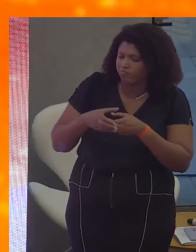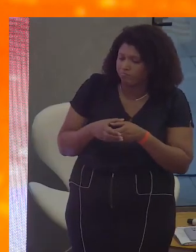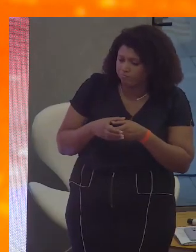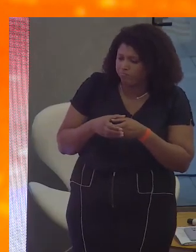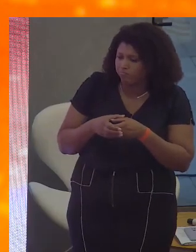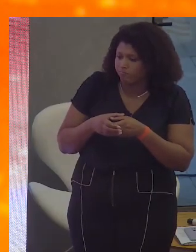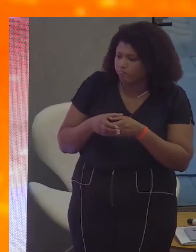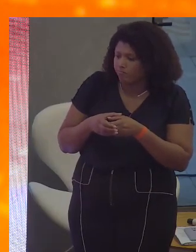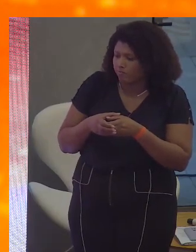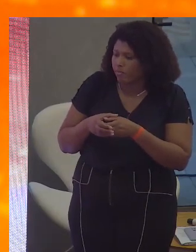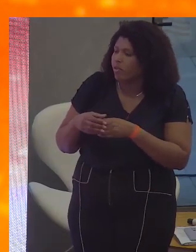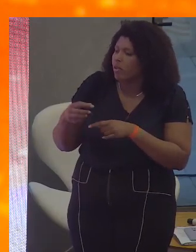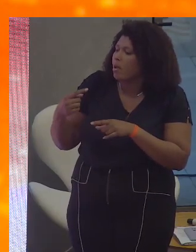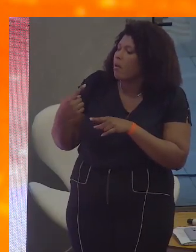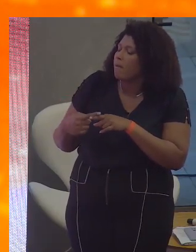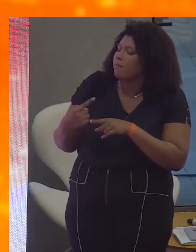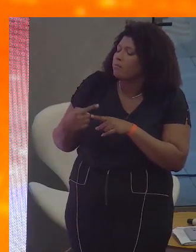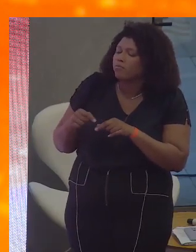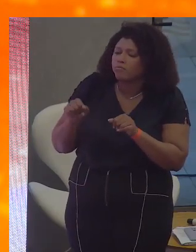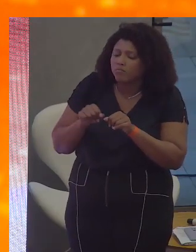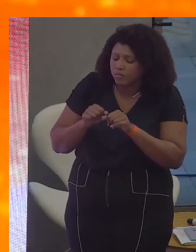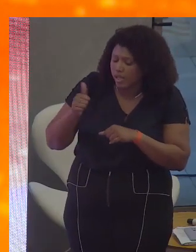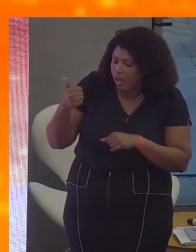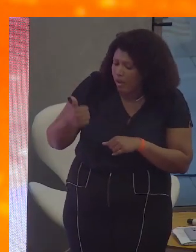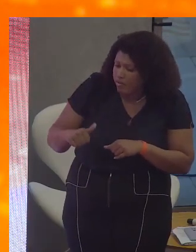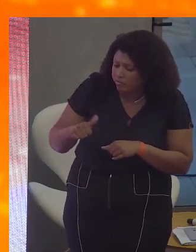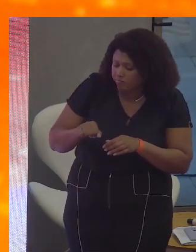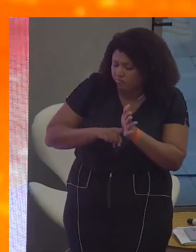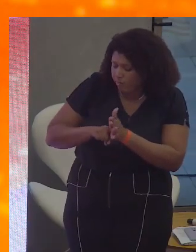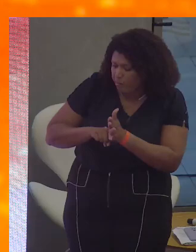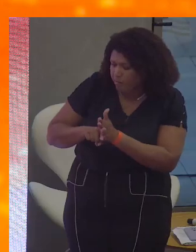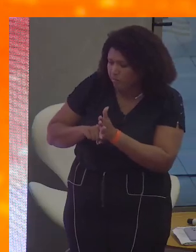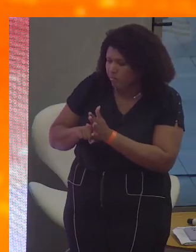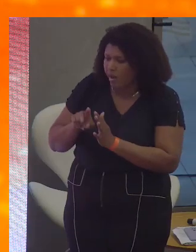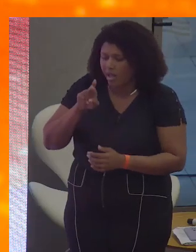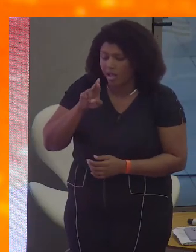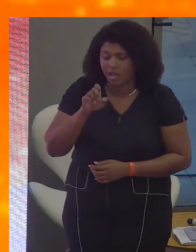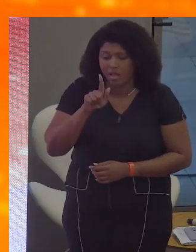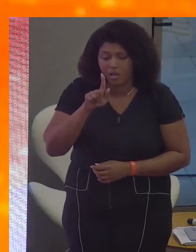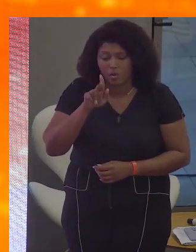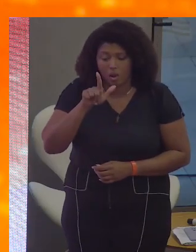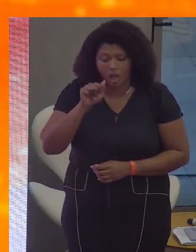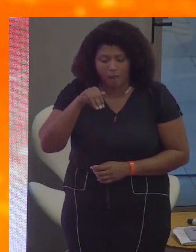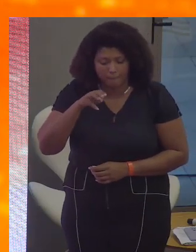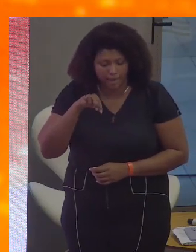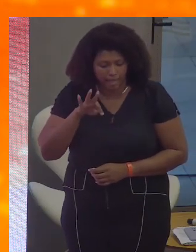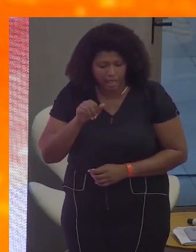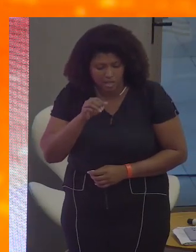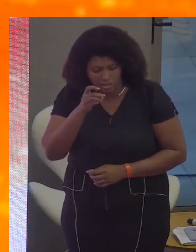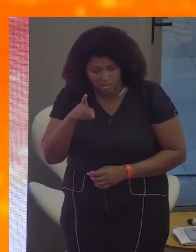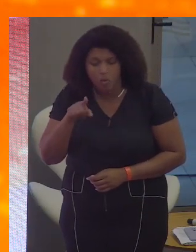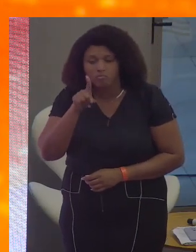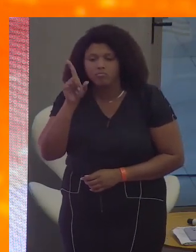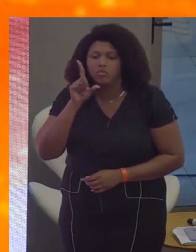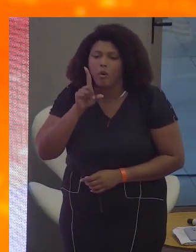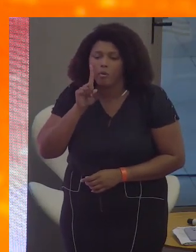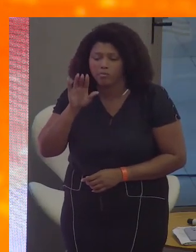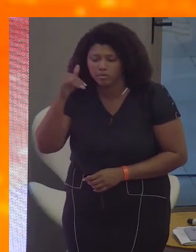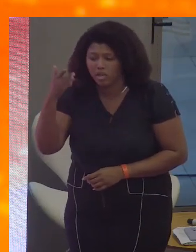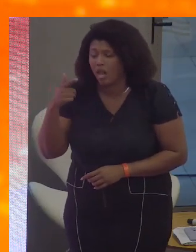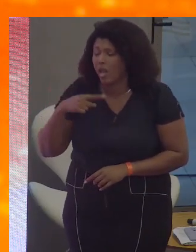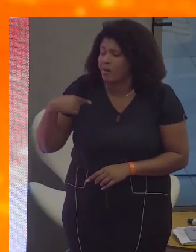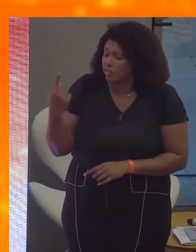da EFSA para reavaliação da regulamentação dos suplementos alimentares na Europa, e aí a gente vem trabalhando